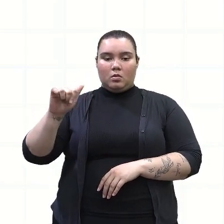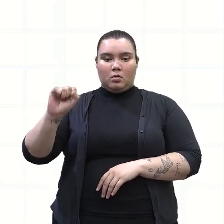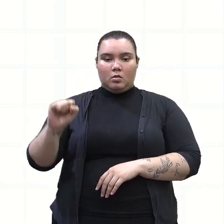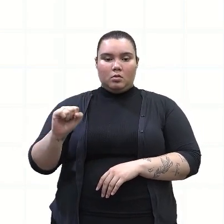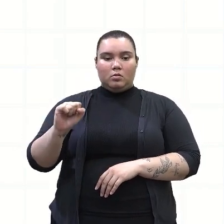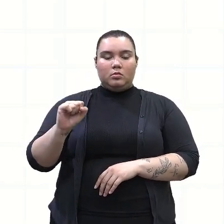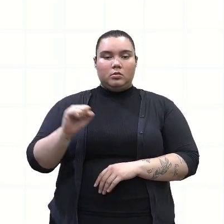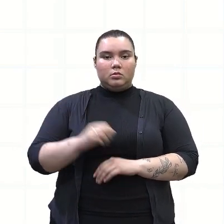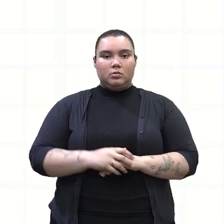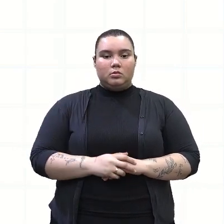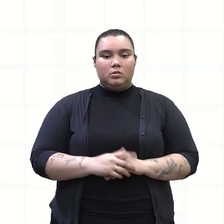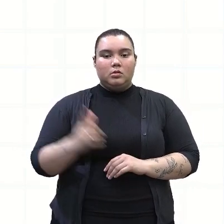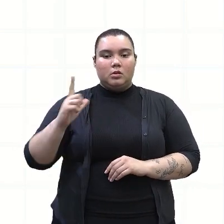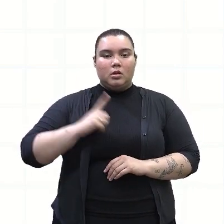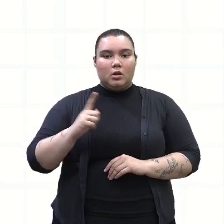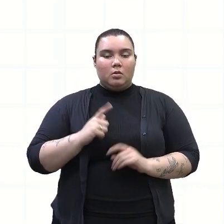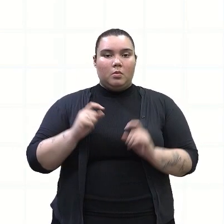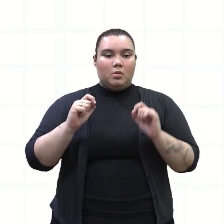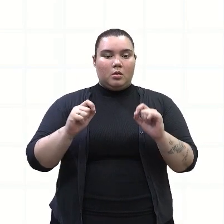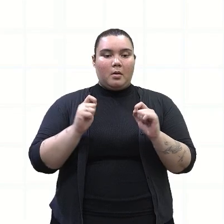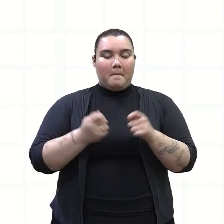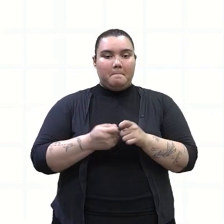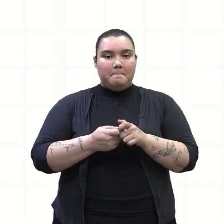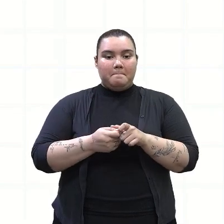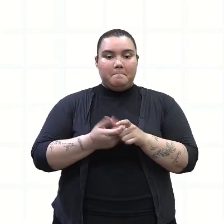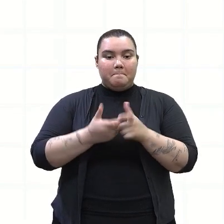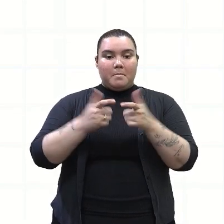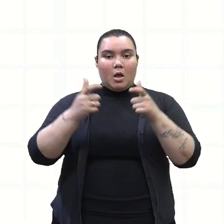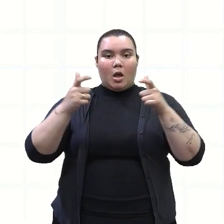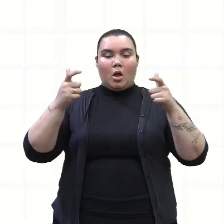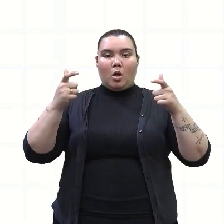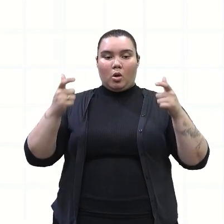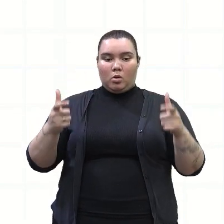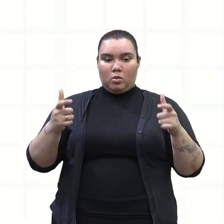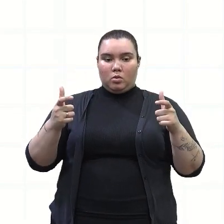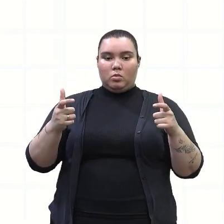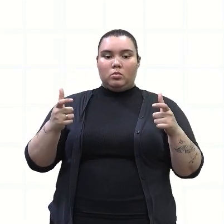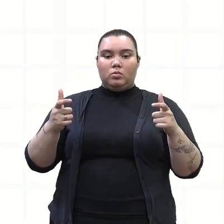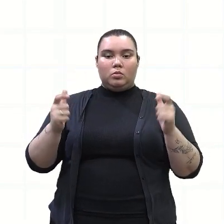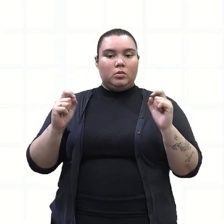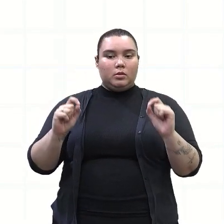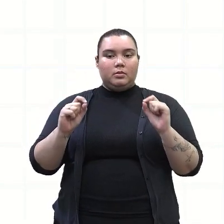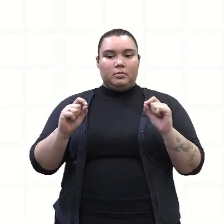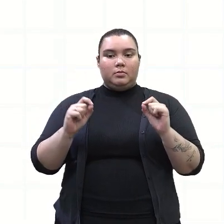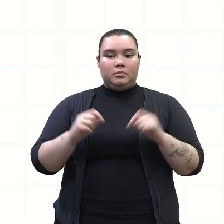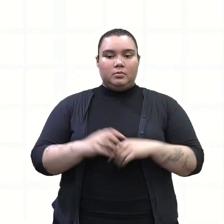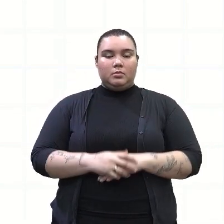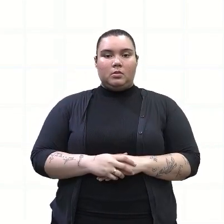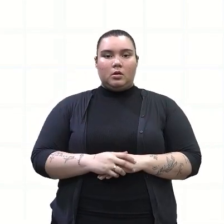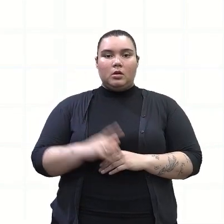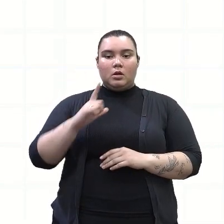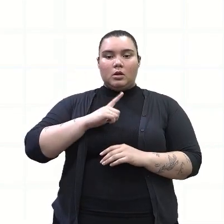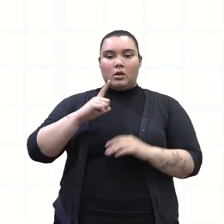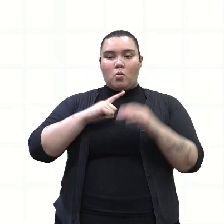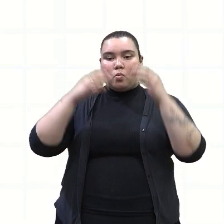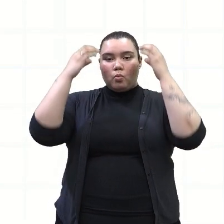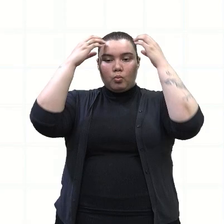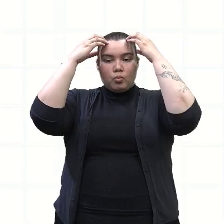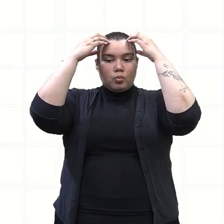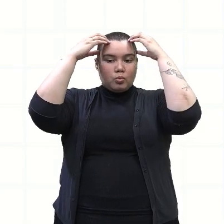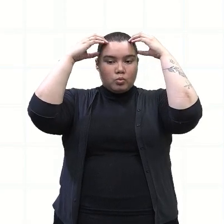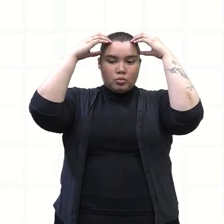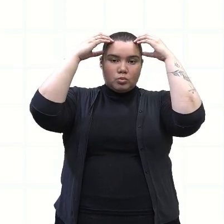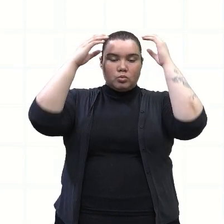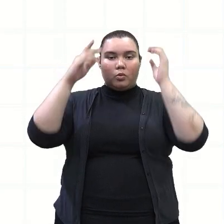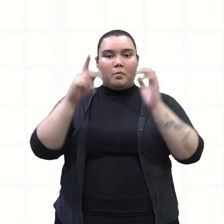the largest, a maior coleção de Care Bears, ok? De ursinhos carinhosos